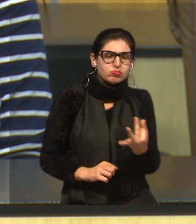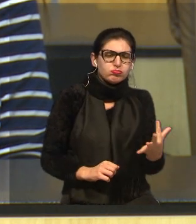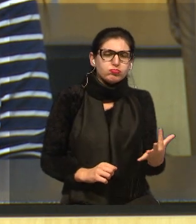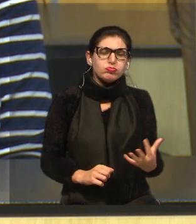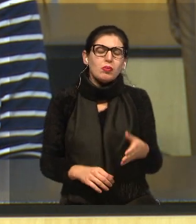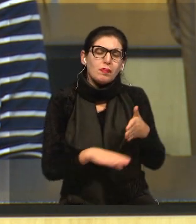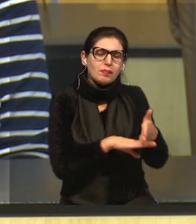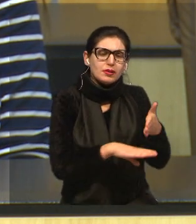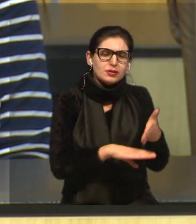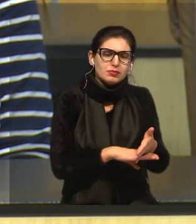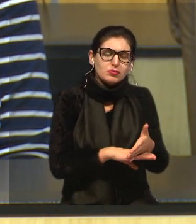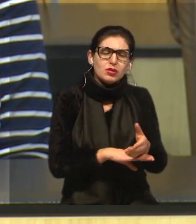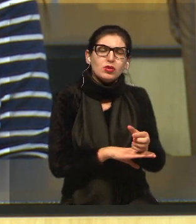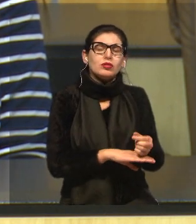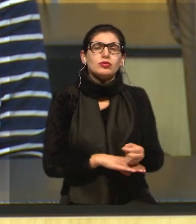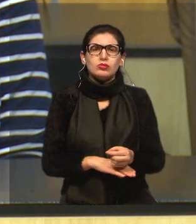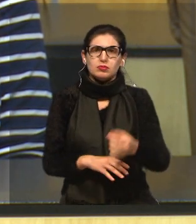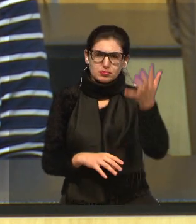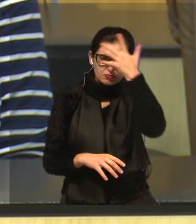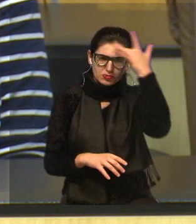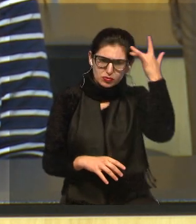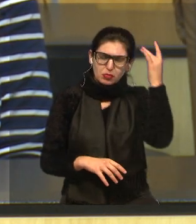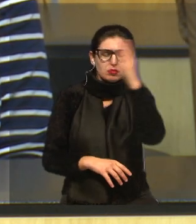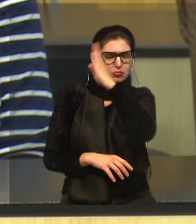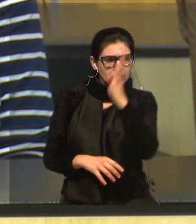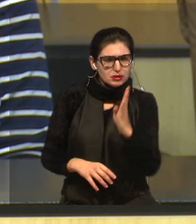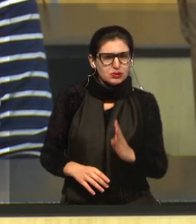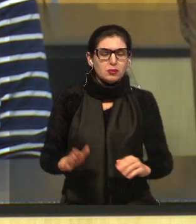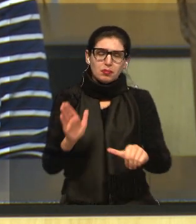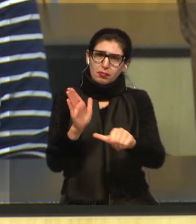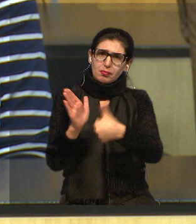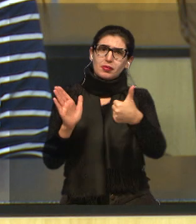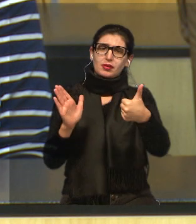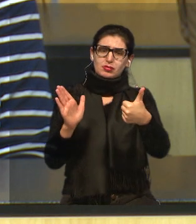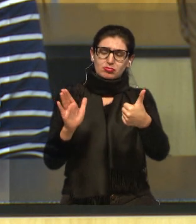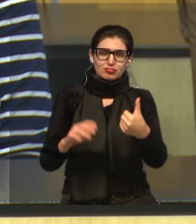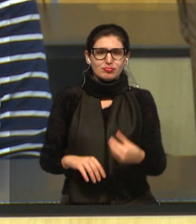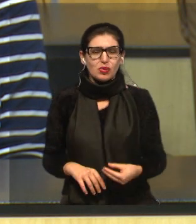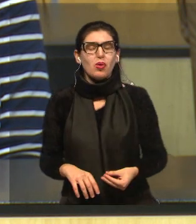recorde. Pois bem, o Brasil, portanto, vanguardista. Eu tive a